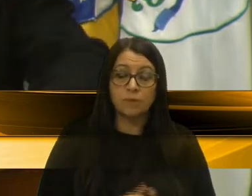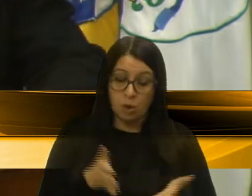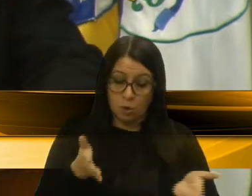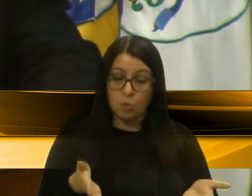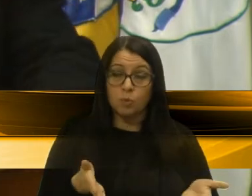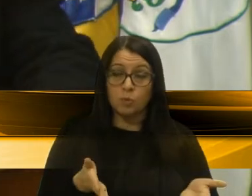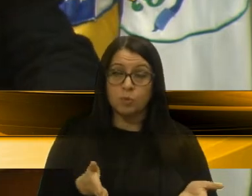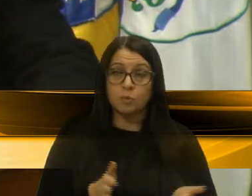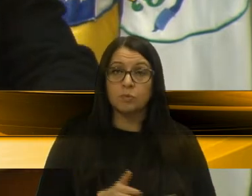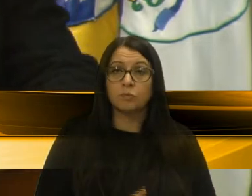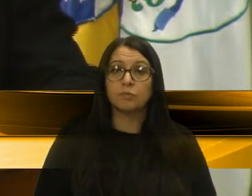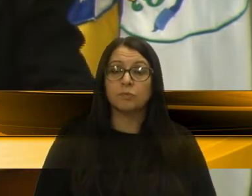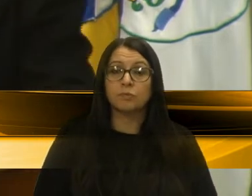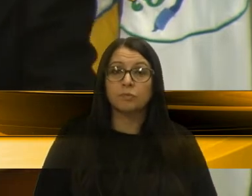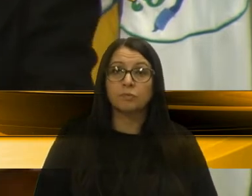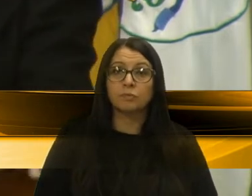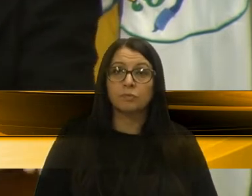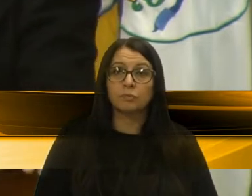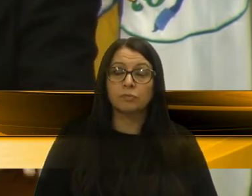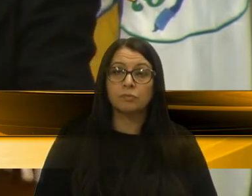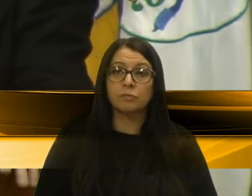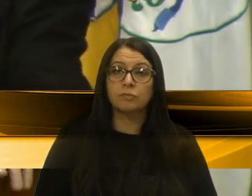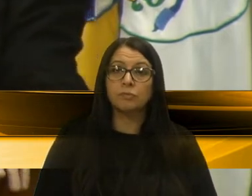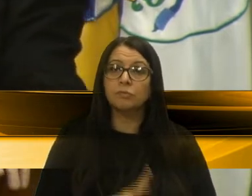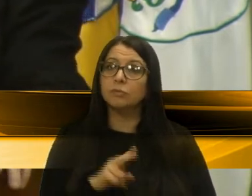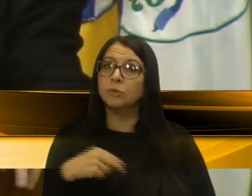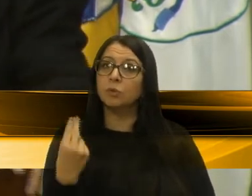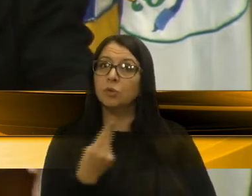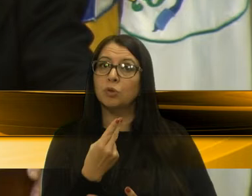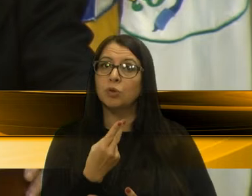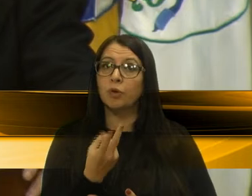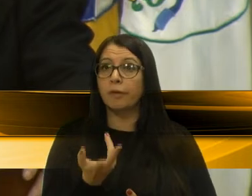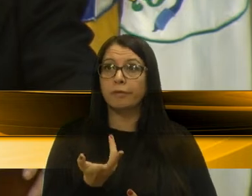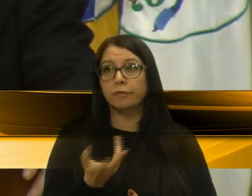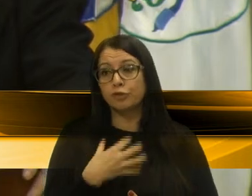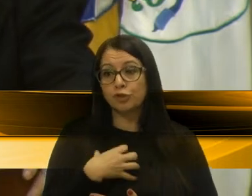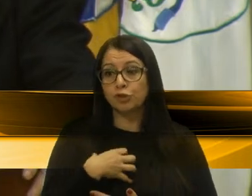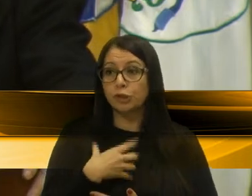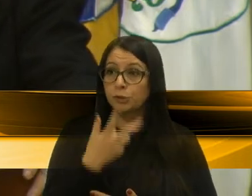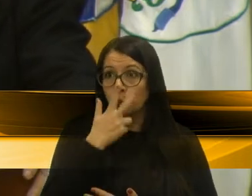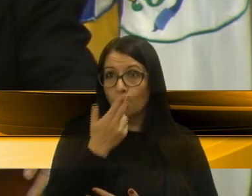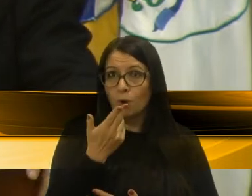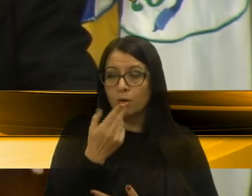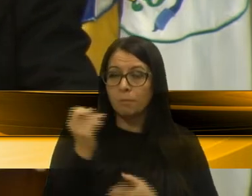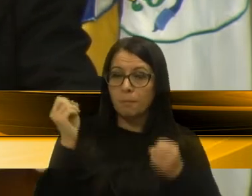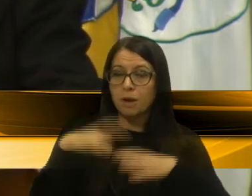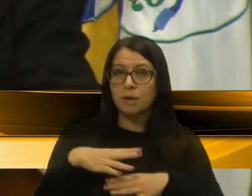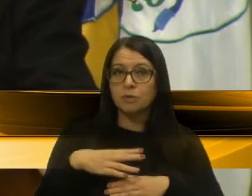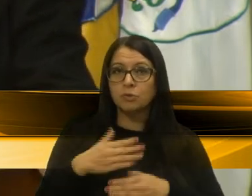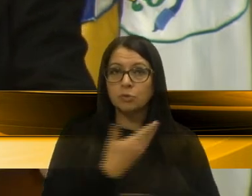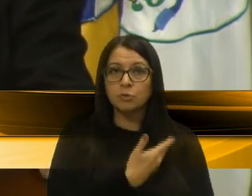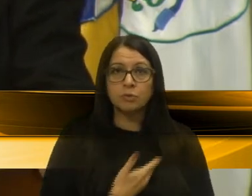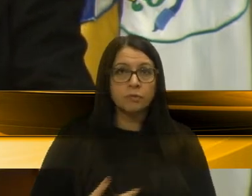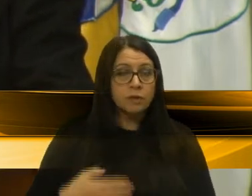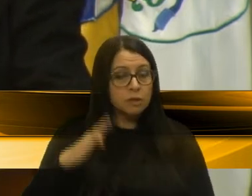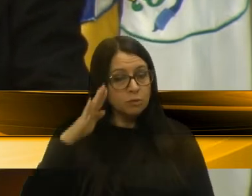Agora, então, a nova fórmula mágica do governo